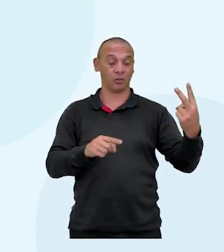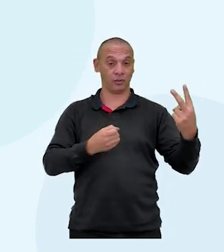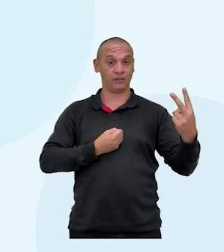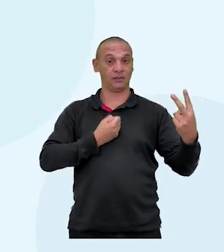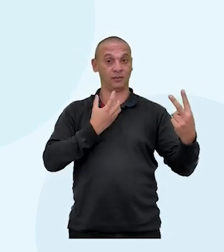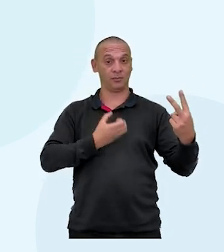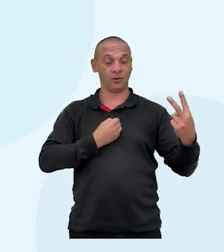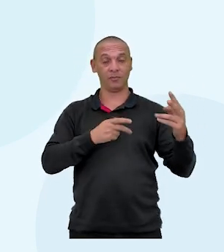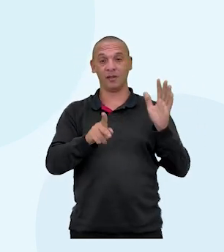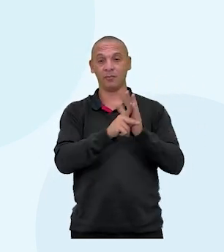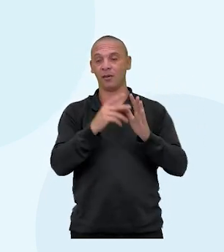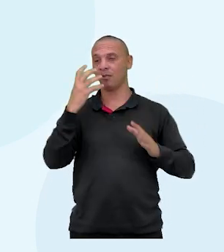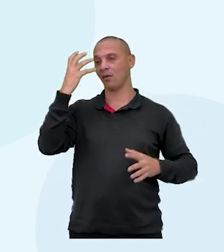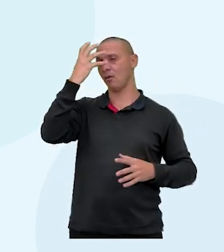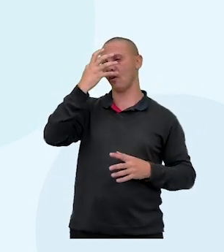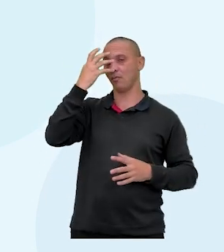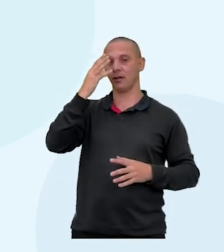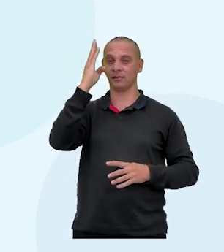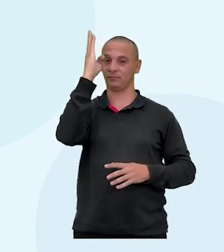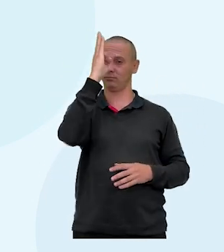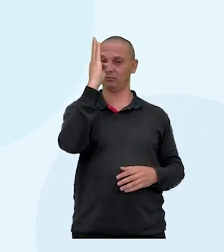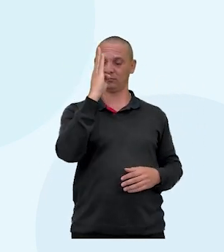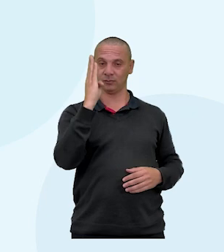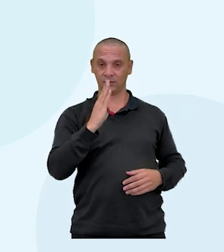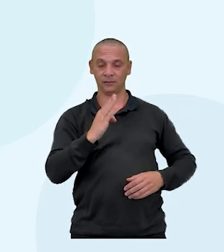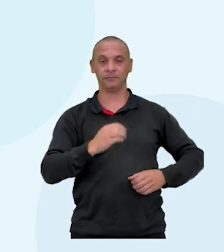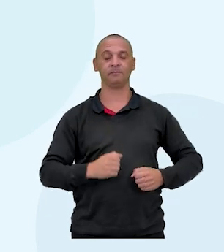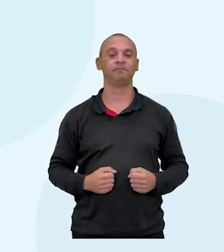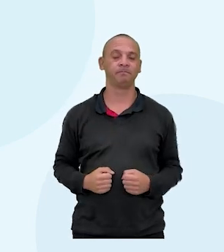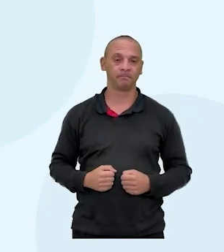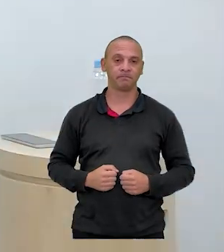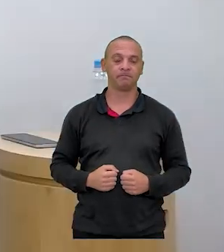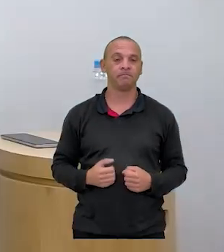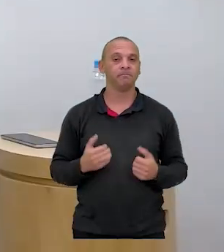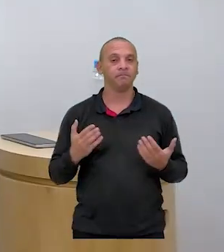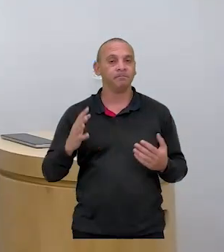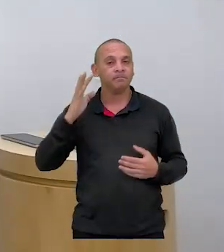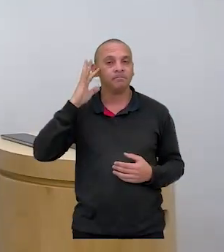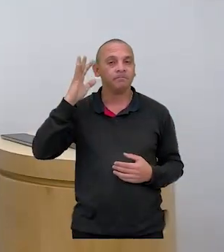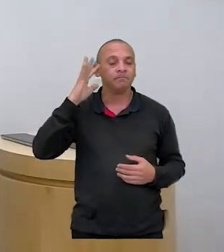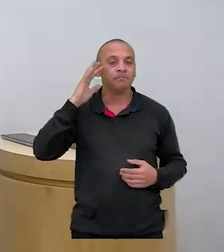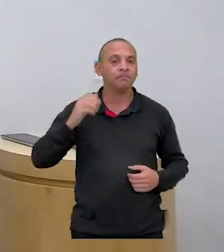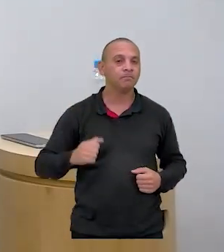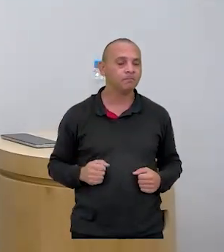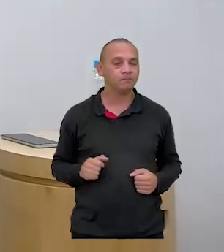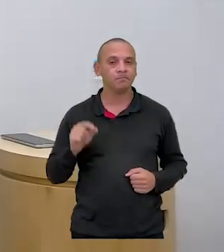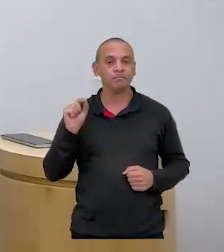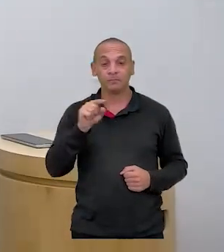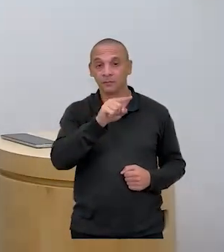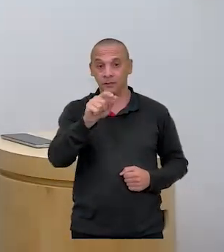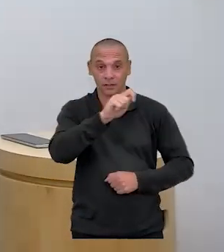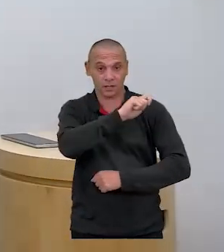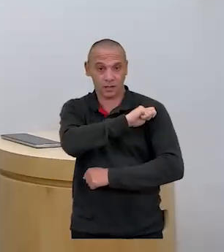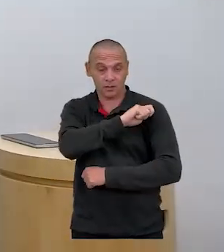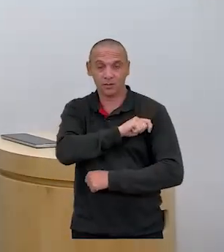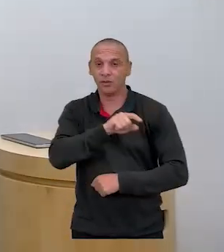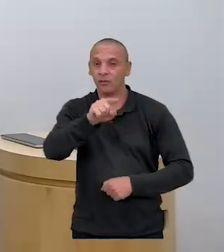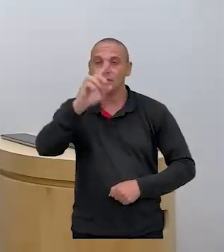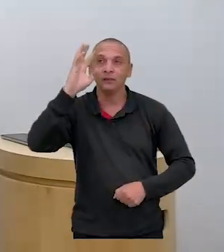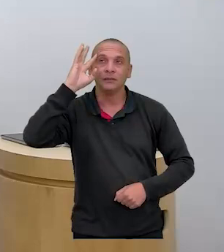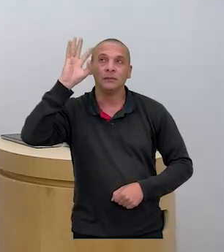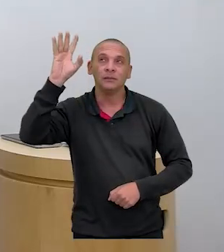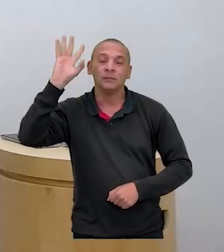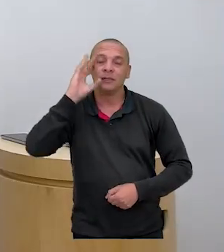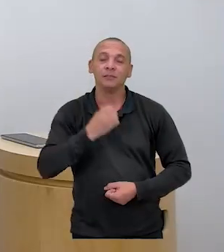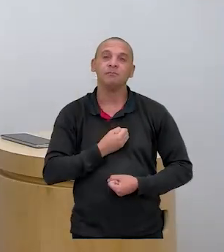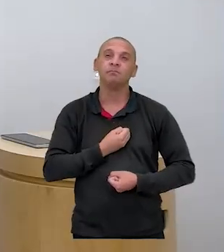do romantismo brasileiro nessa semana aí de retomada. Semana de retomada. Então, pensa comigo agora, queridíssimo estudante. Quando você pensa em